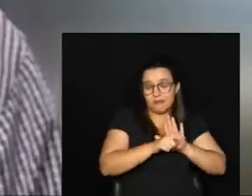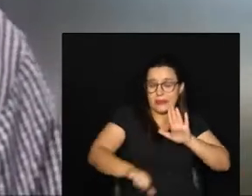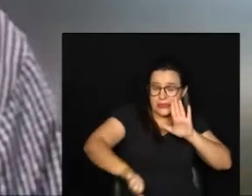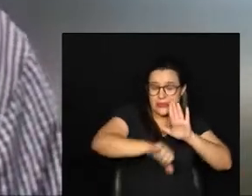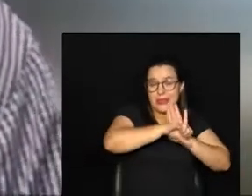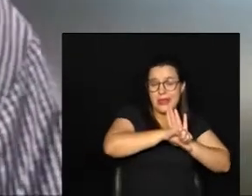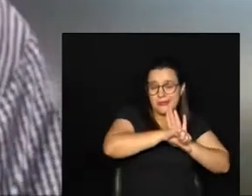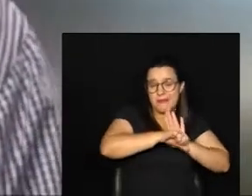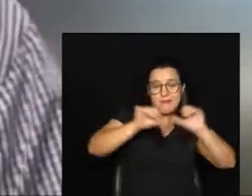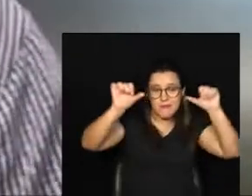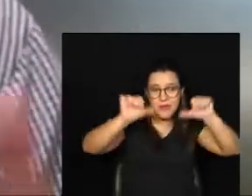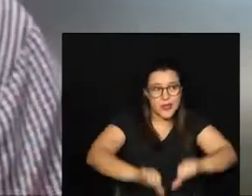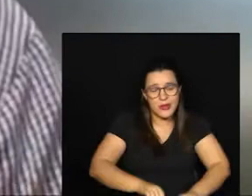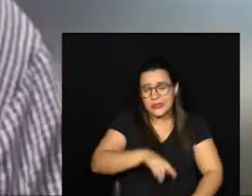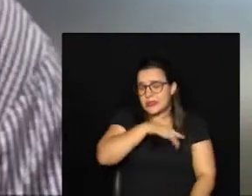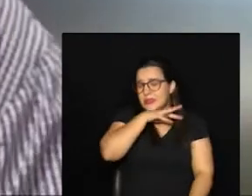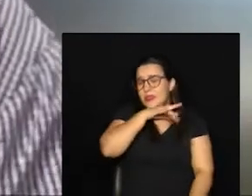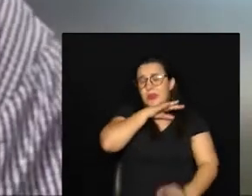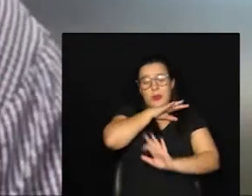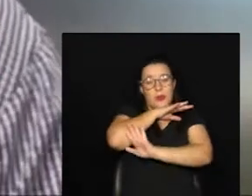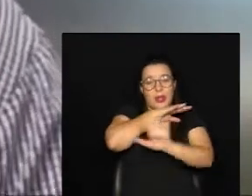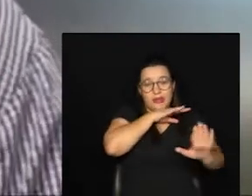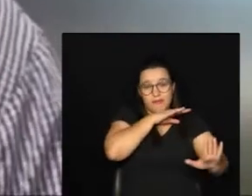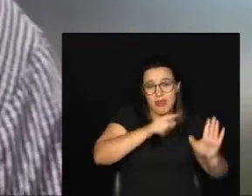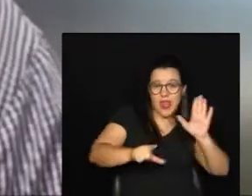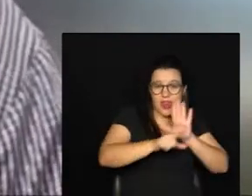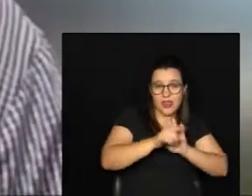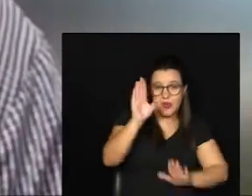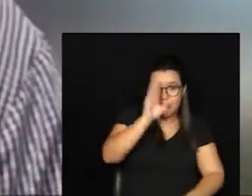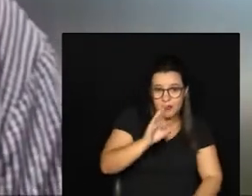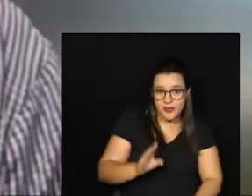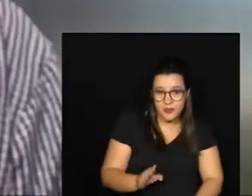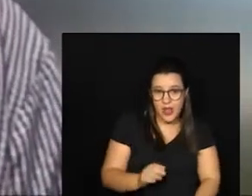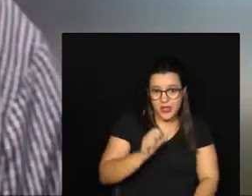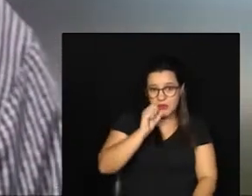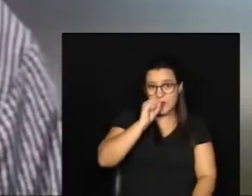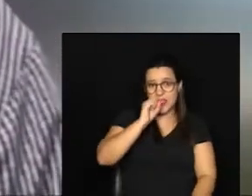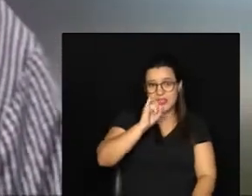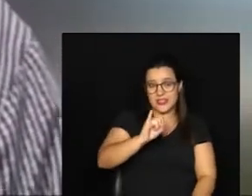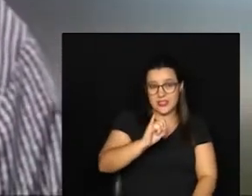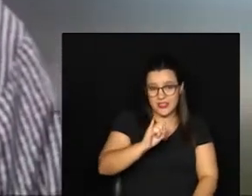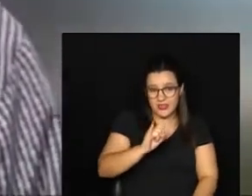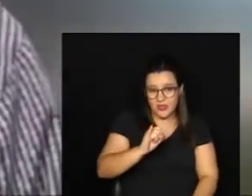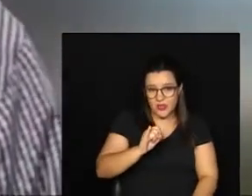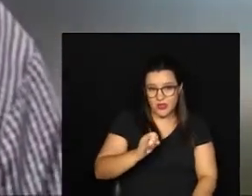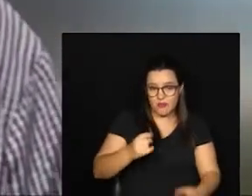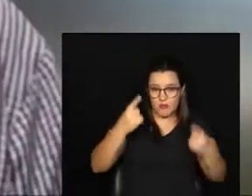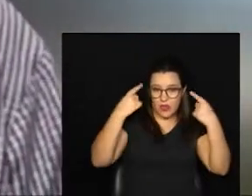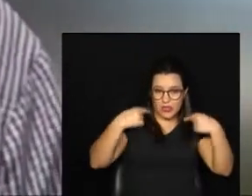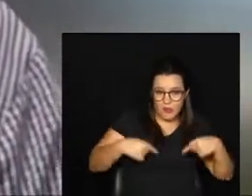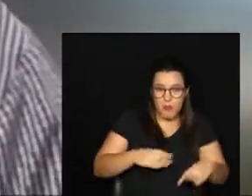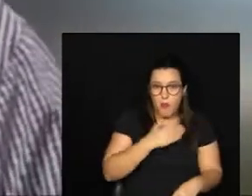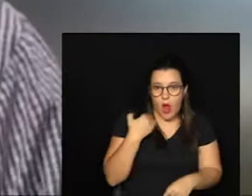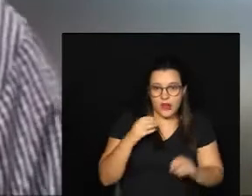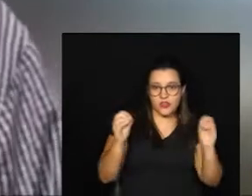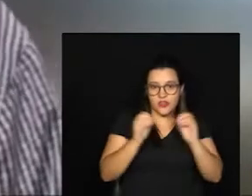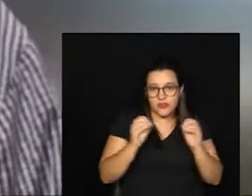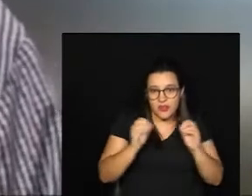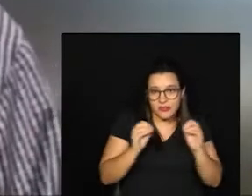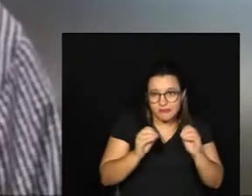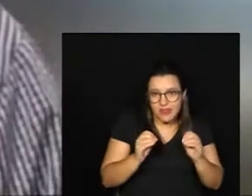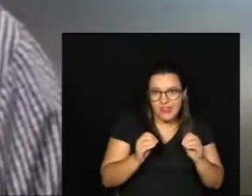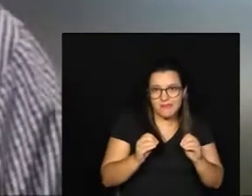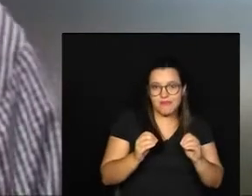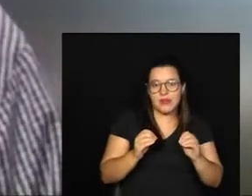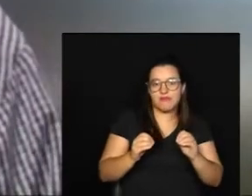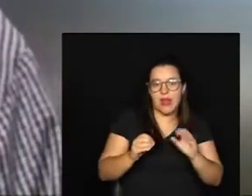penal brasileira, mas não havendo como resultado final na vítima uma lesão grave ou morte, a pena do estupro pode alcançar